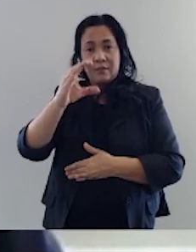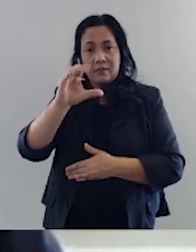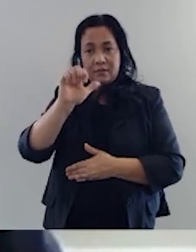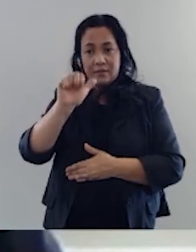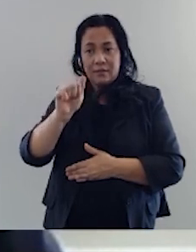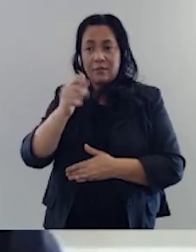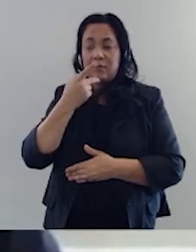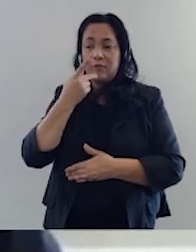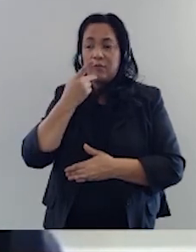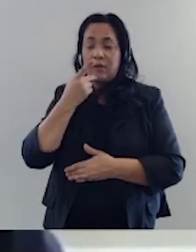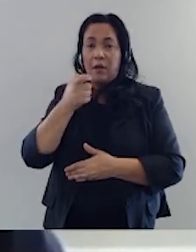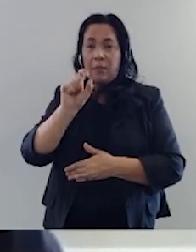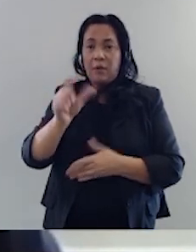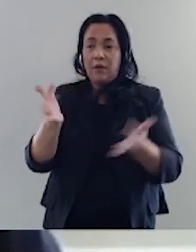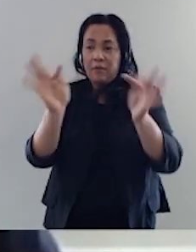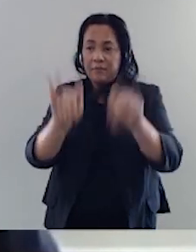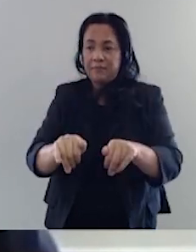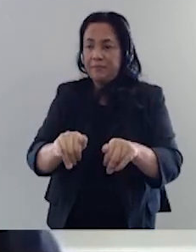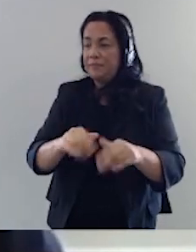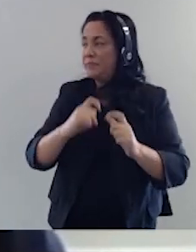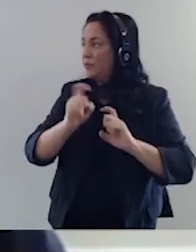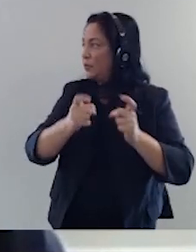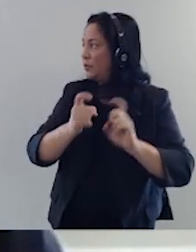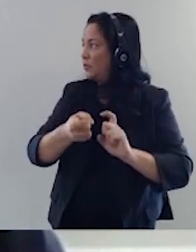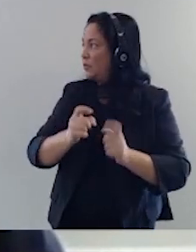o encerramento também administrativo.